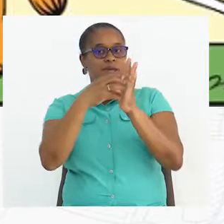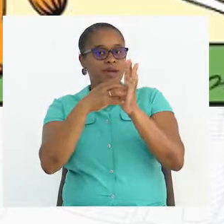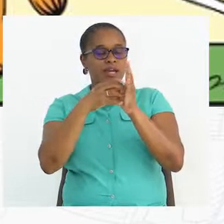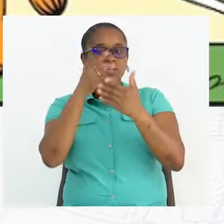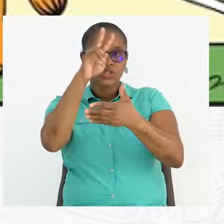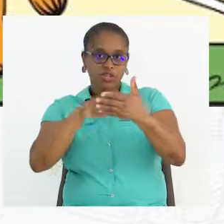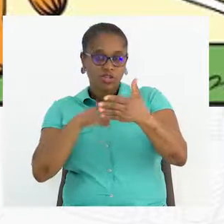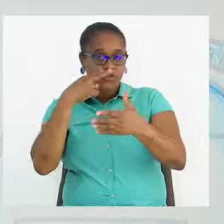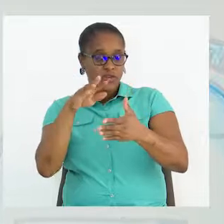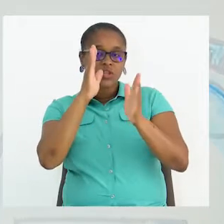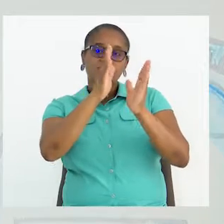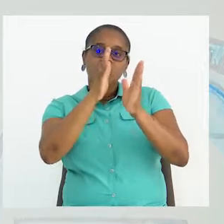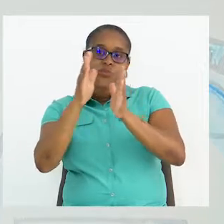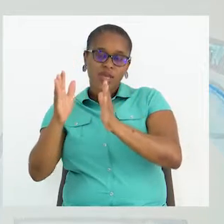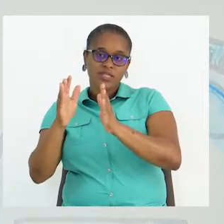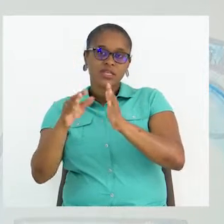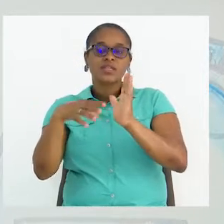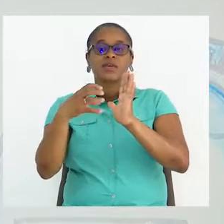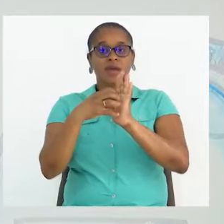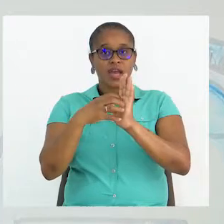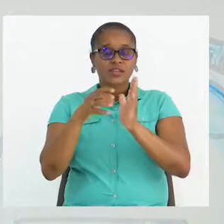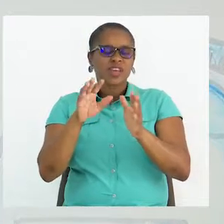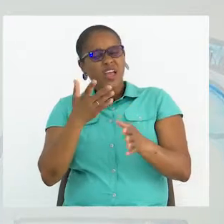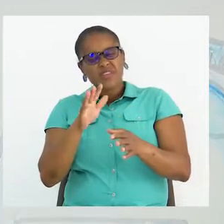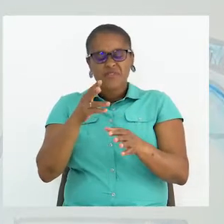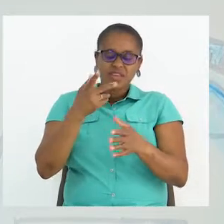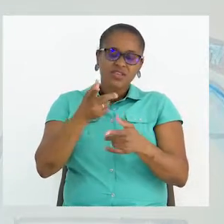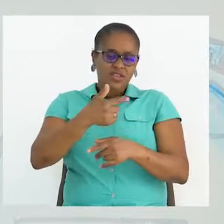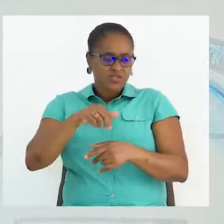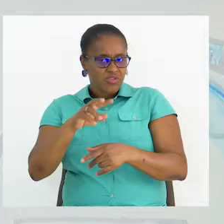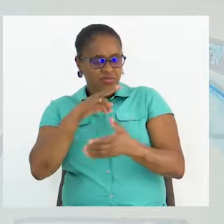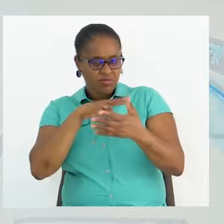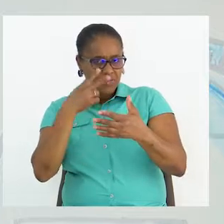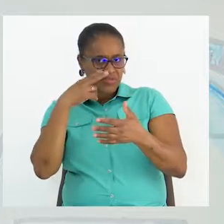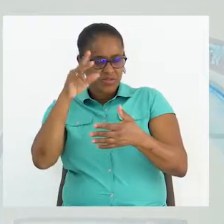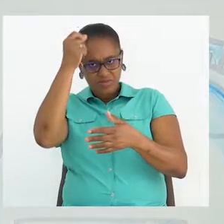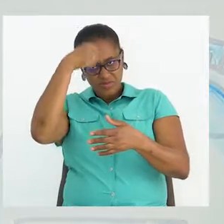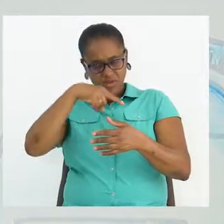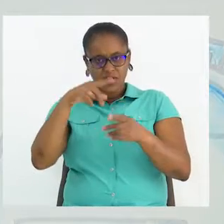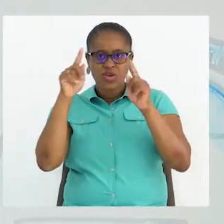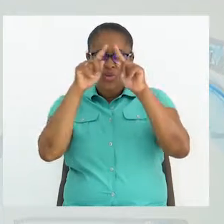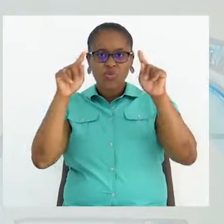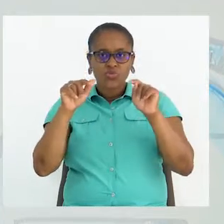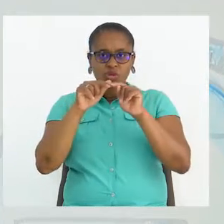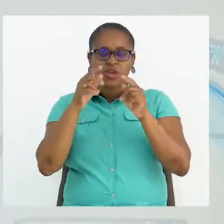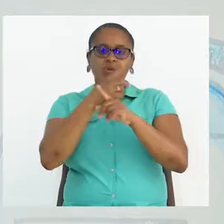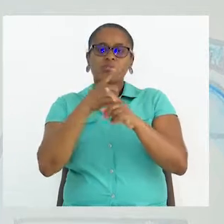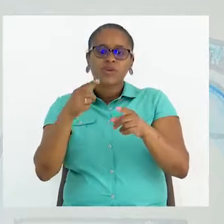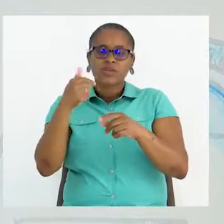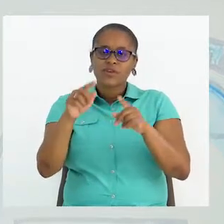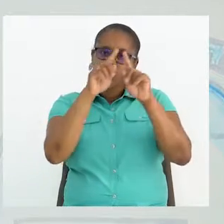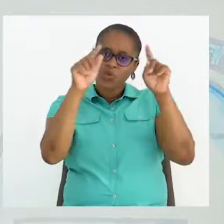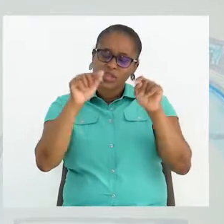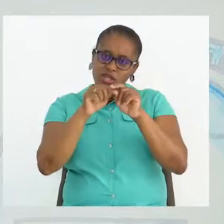de imagens. Por isso é que às vezes nós dizemos histórias aos quadradinhos. Por quê? Porque vem